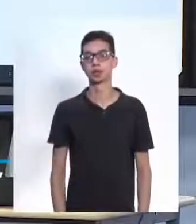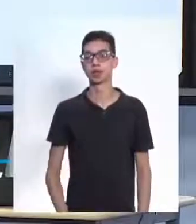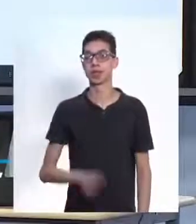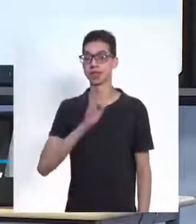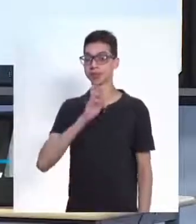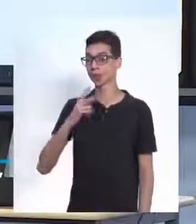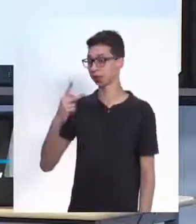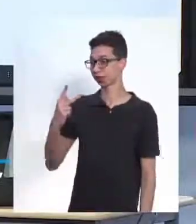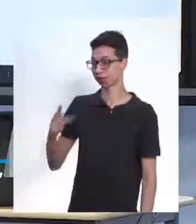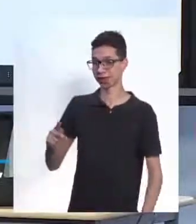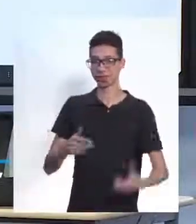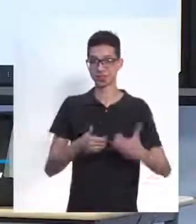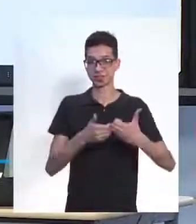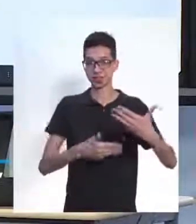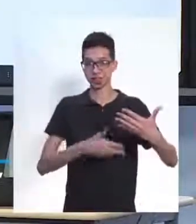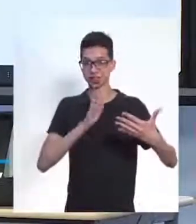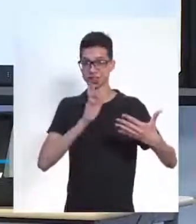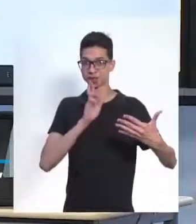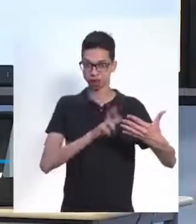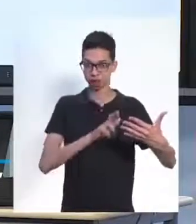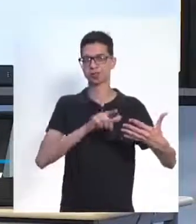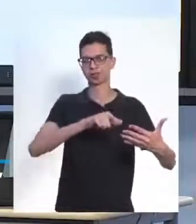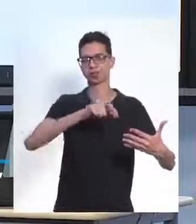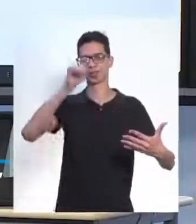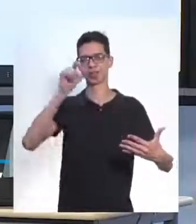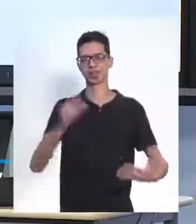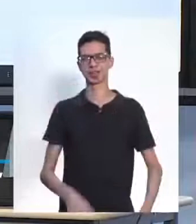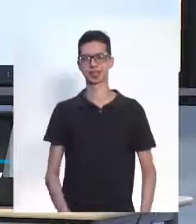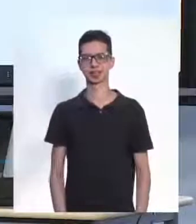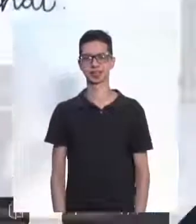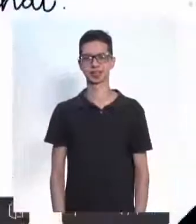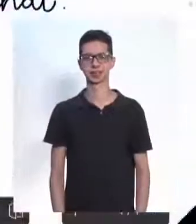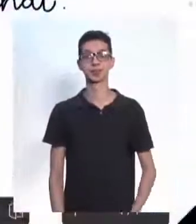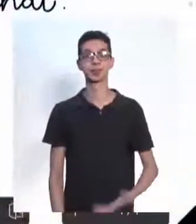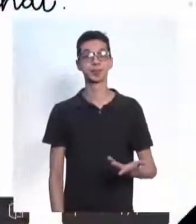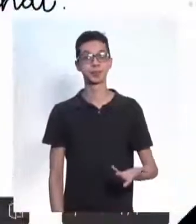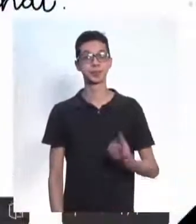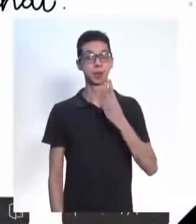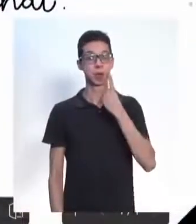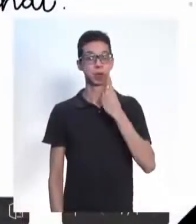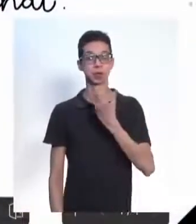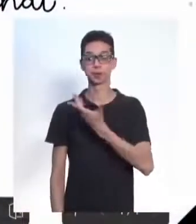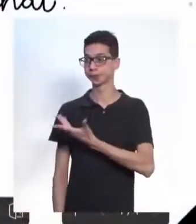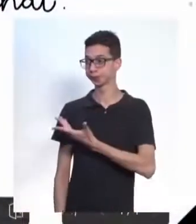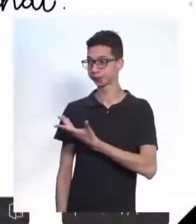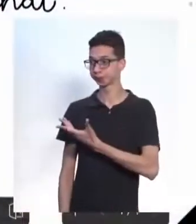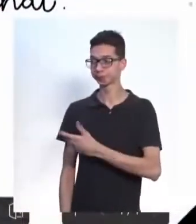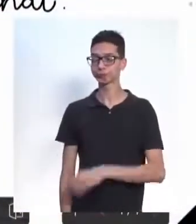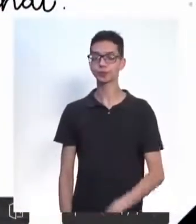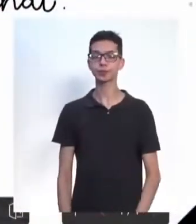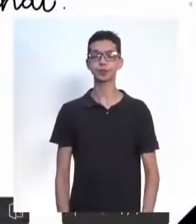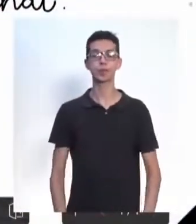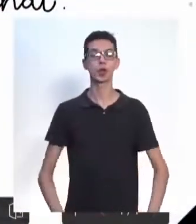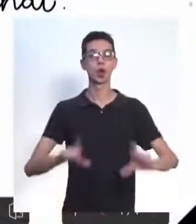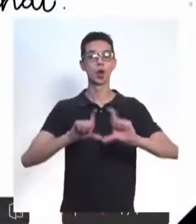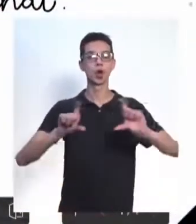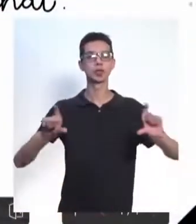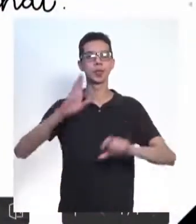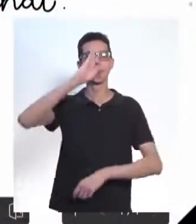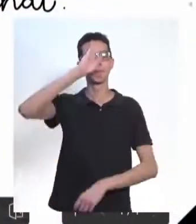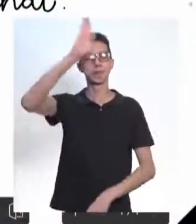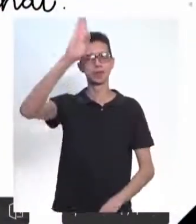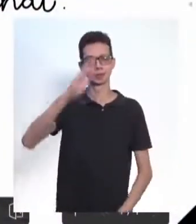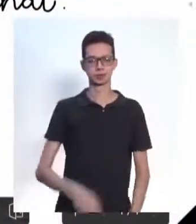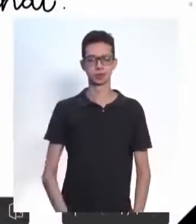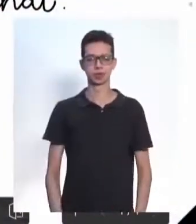selecionada no chat. Então, se eu tenho essa daqui como oração principal, esse que sua resposta, olha só, que sua